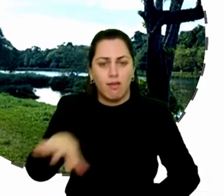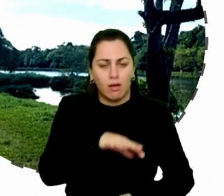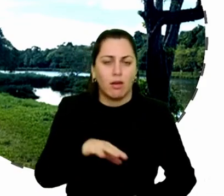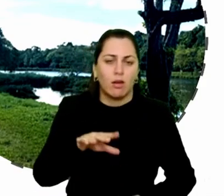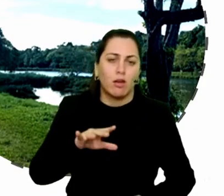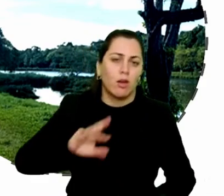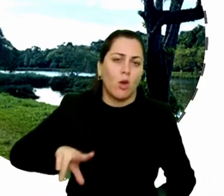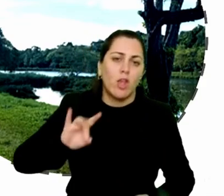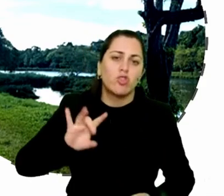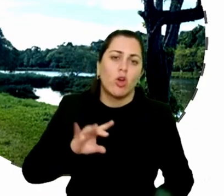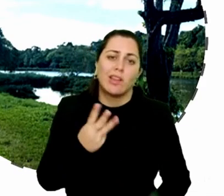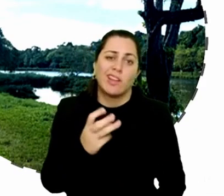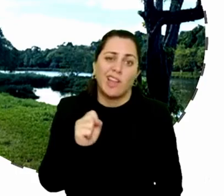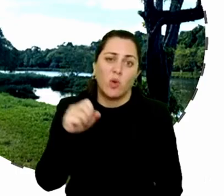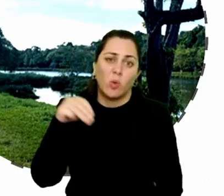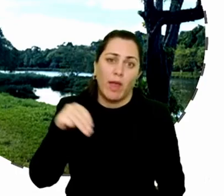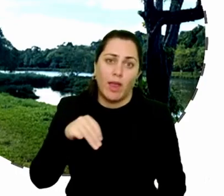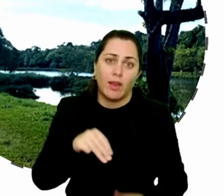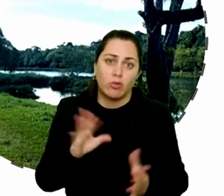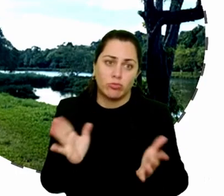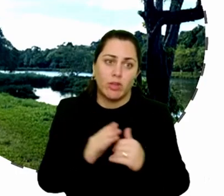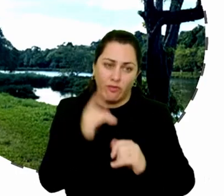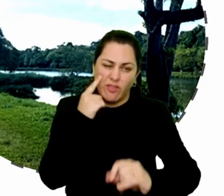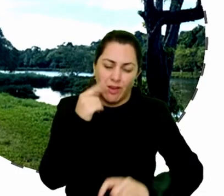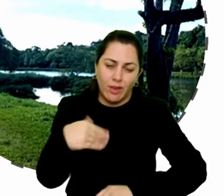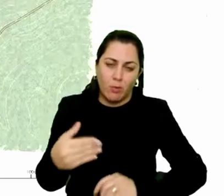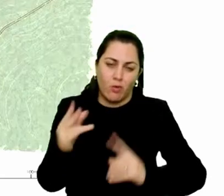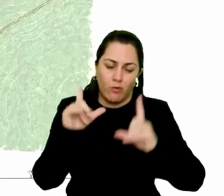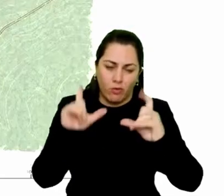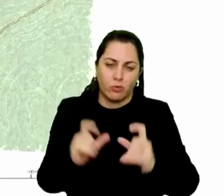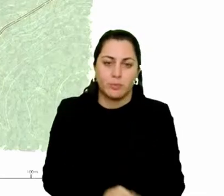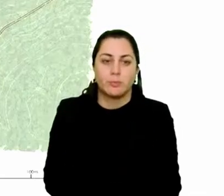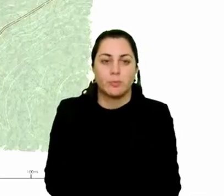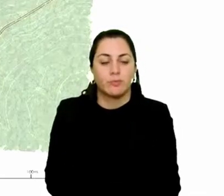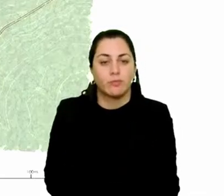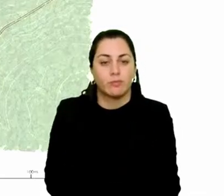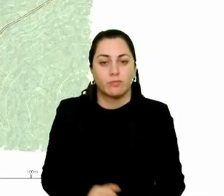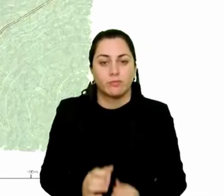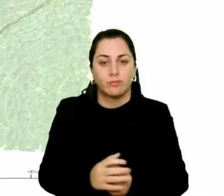de 38 metros de desnível, que vocês vão ver mais para frente. Então,